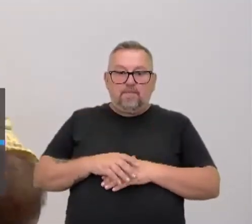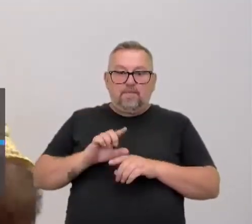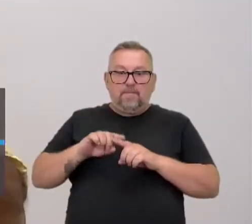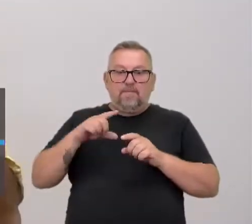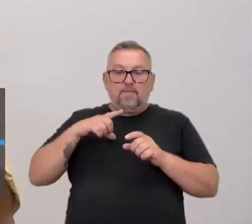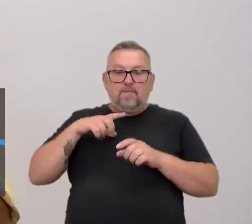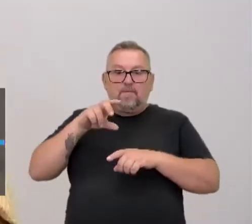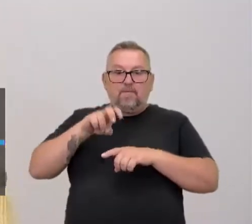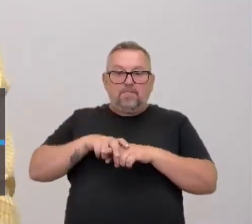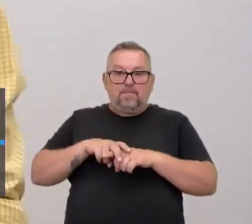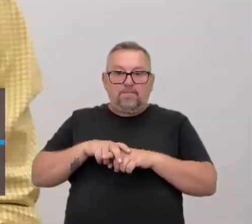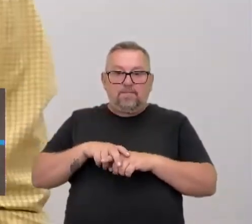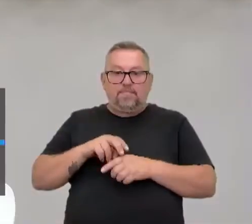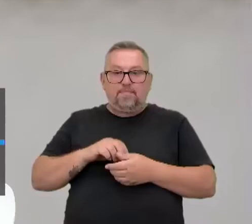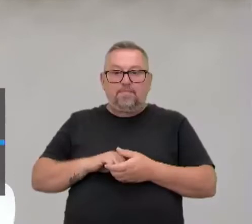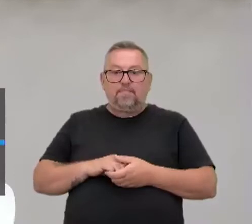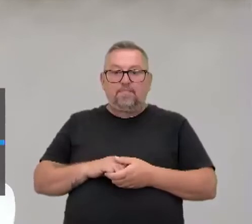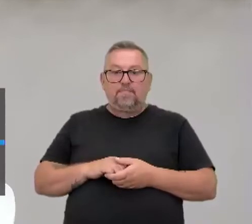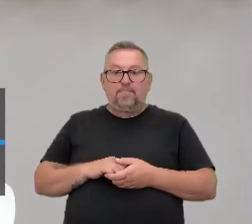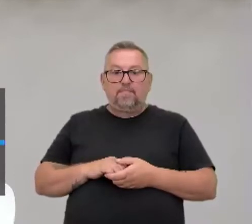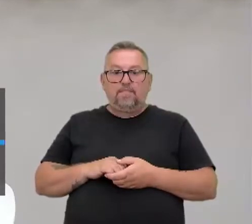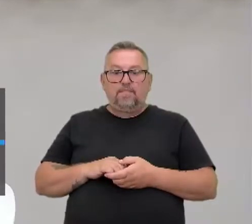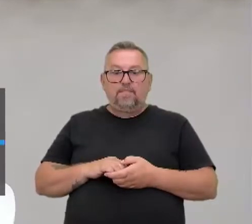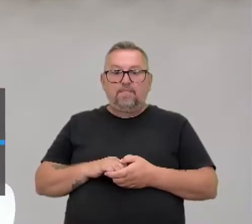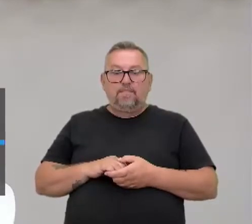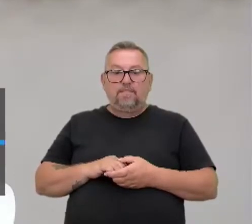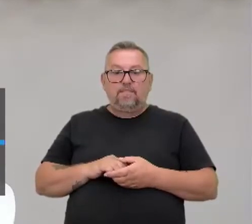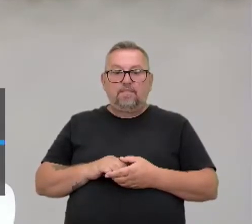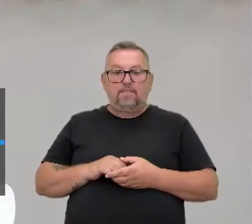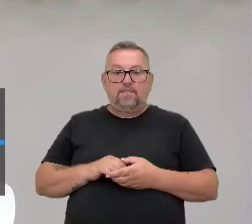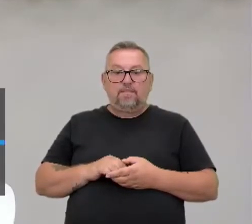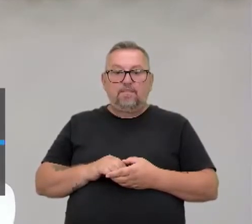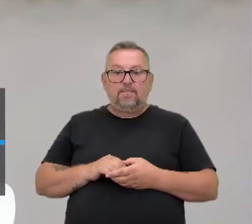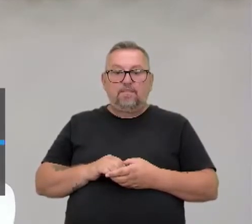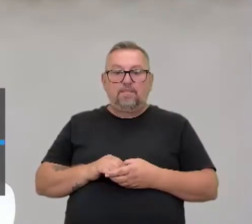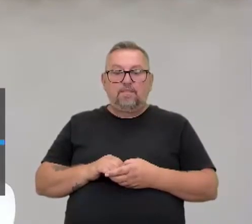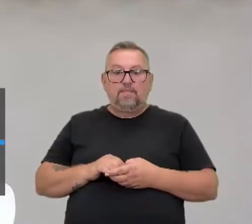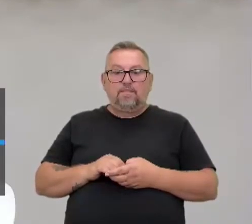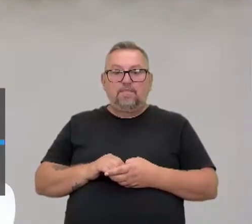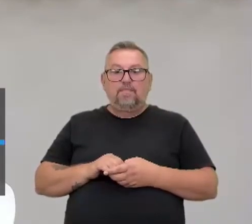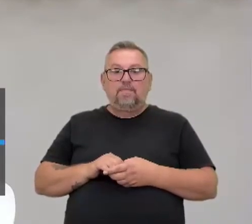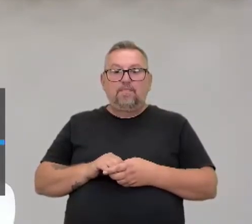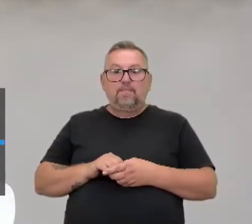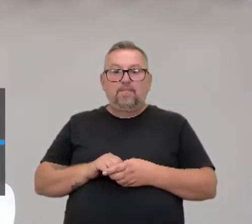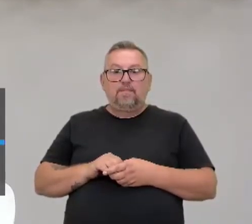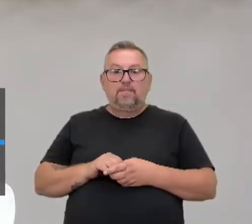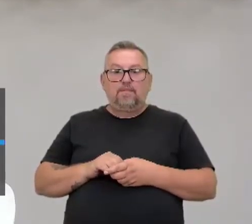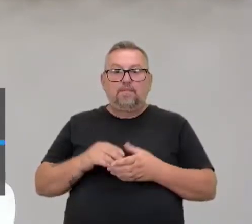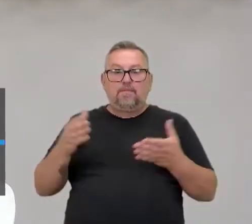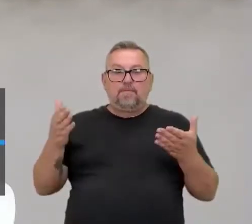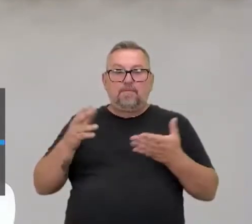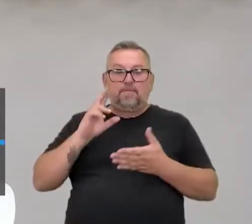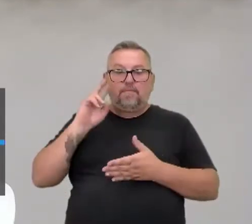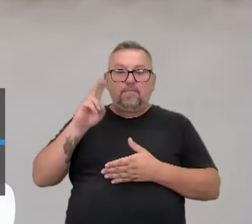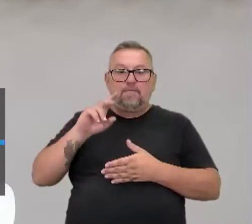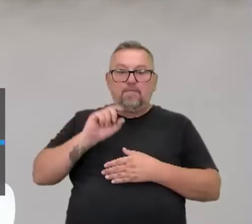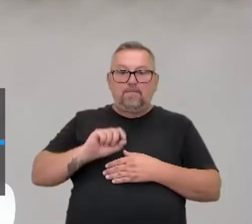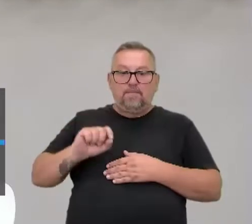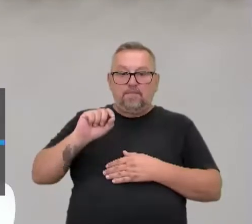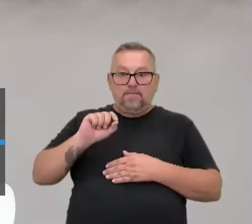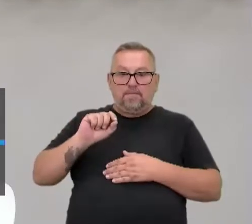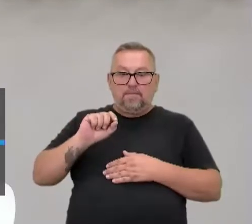muito ruins, né? Exatamente, muito bem lembrado. E aí, gente, né, a gente deixa aí agora para